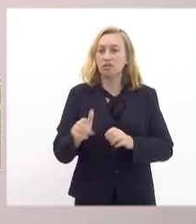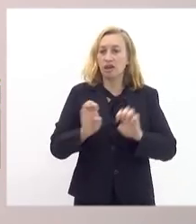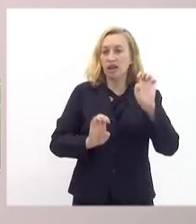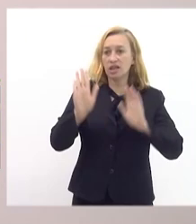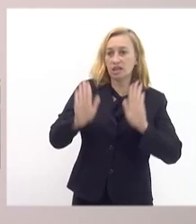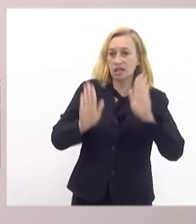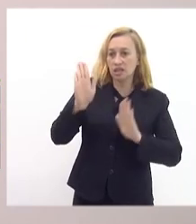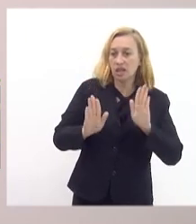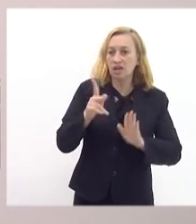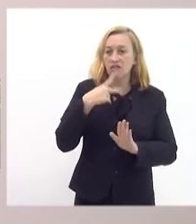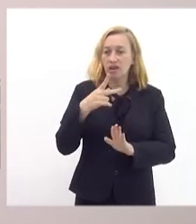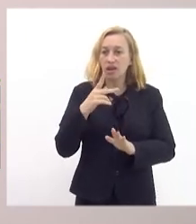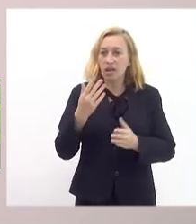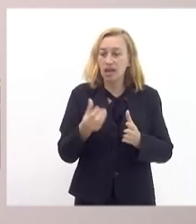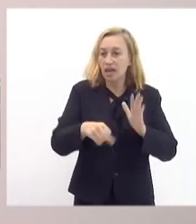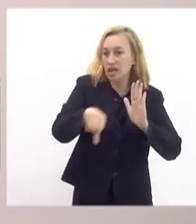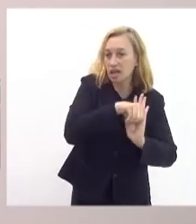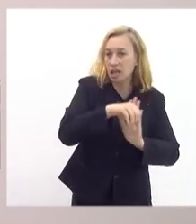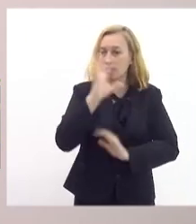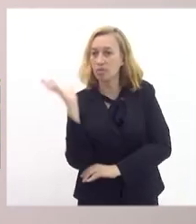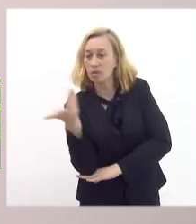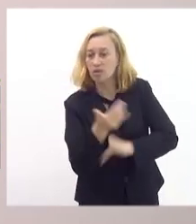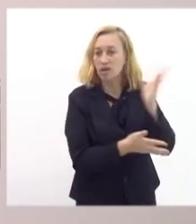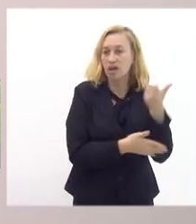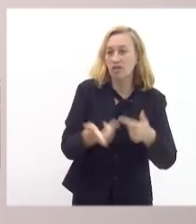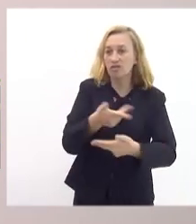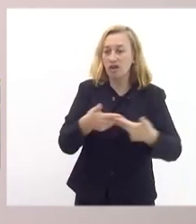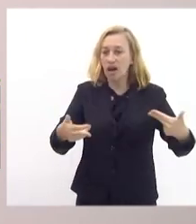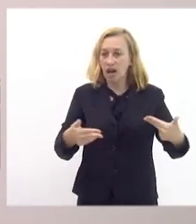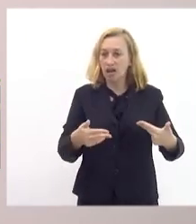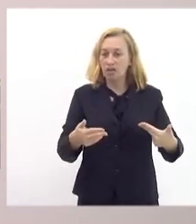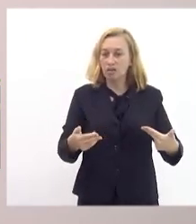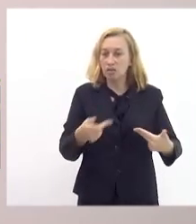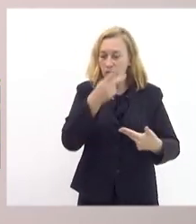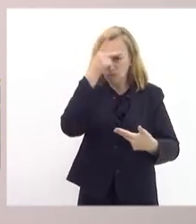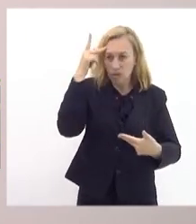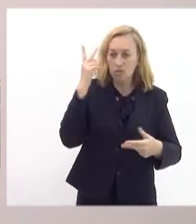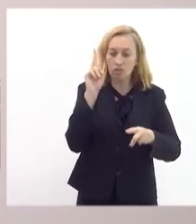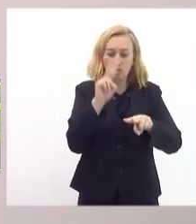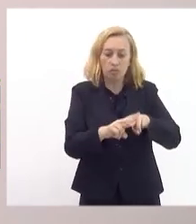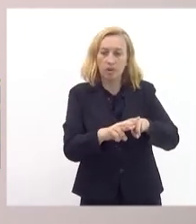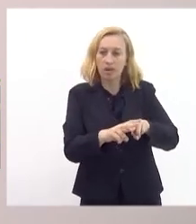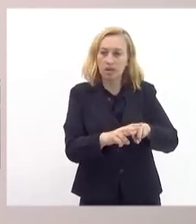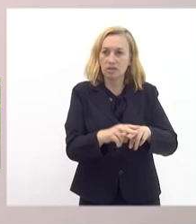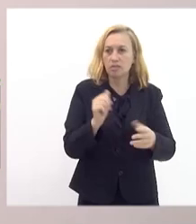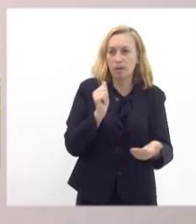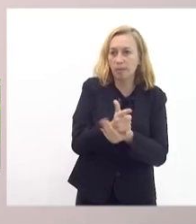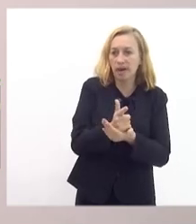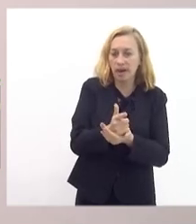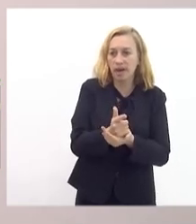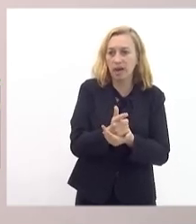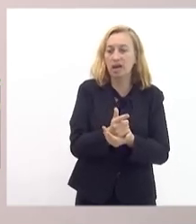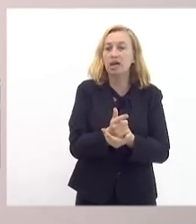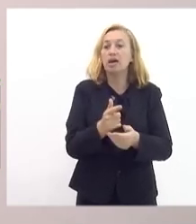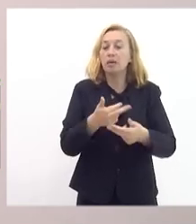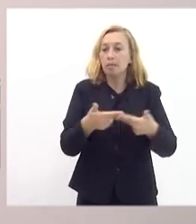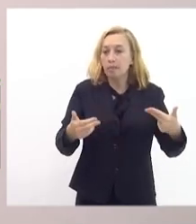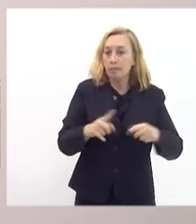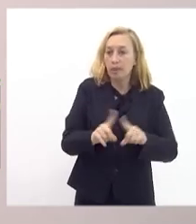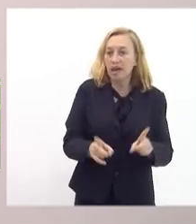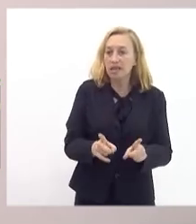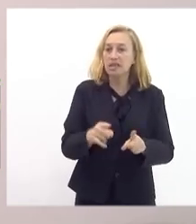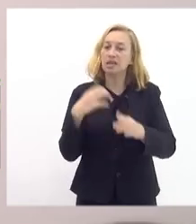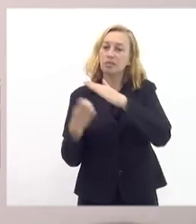porque é considerado crime ambiental e Monte pescador saíram algemados e presos aí para pagar fiança mas essas empresas conseguem